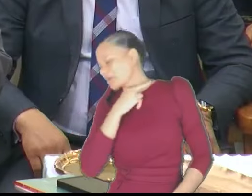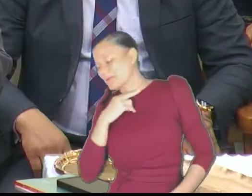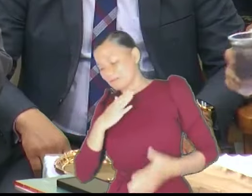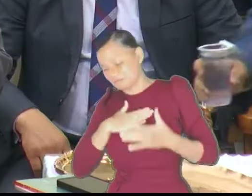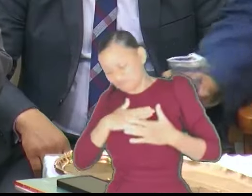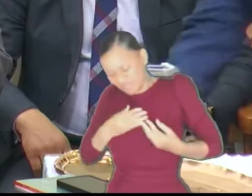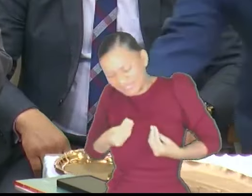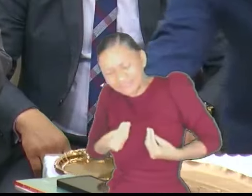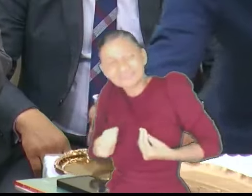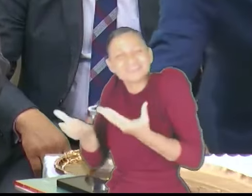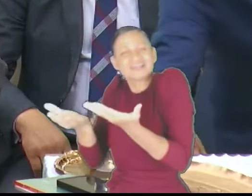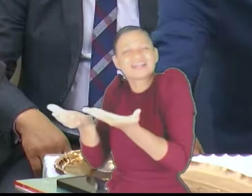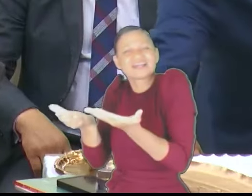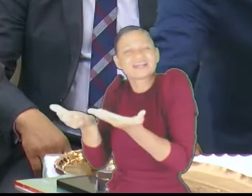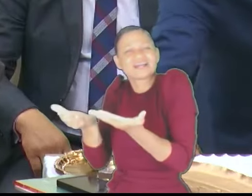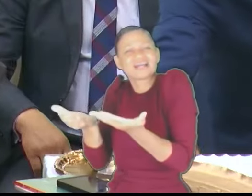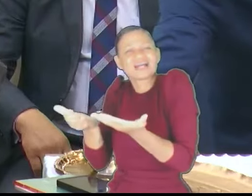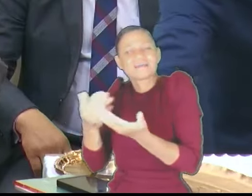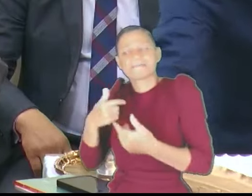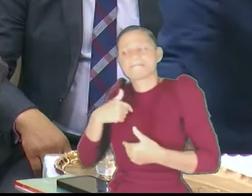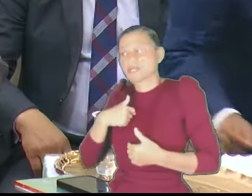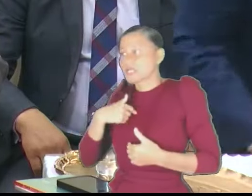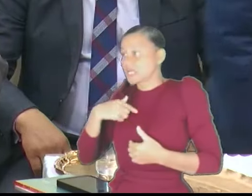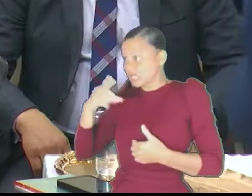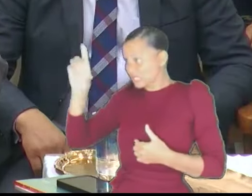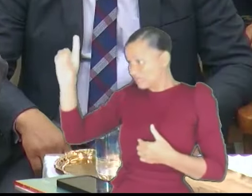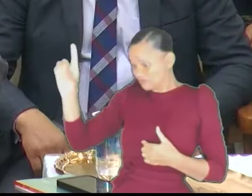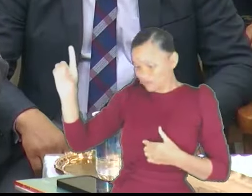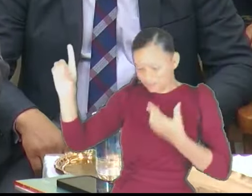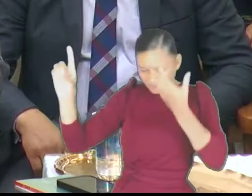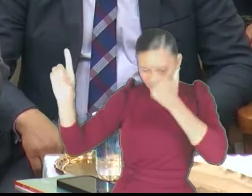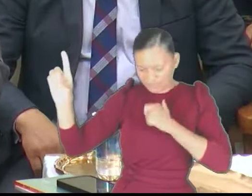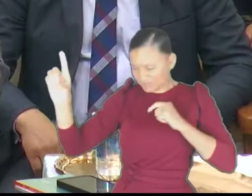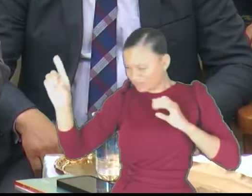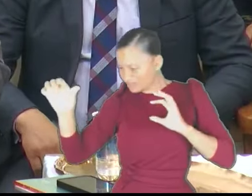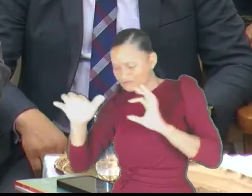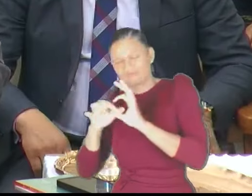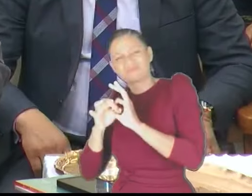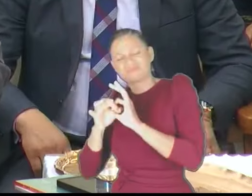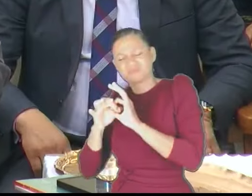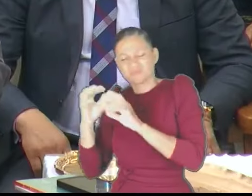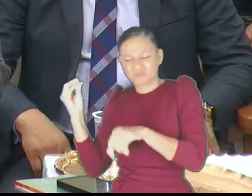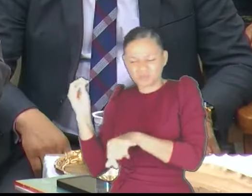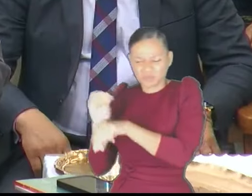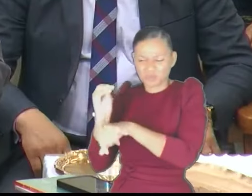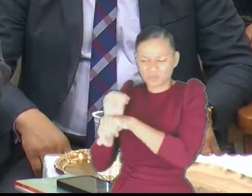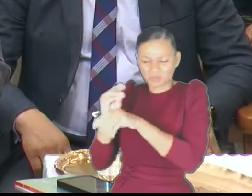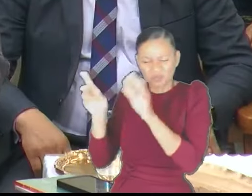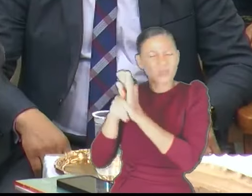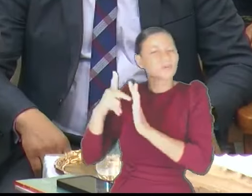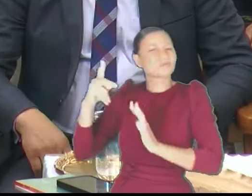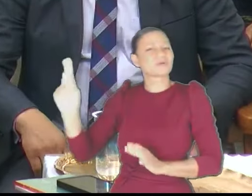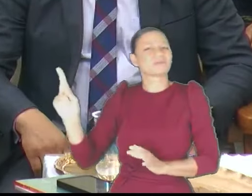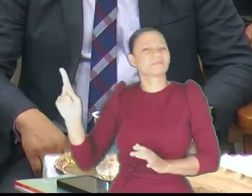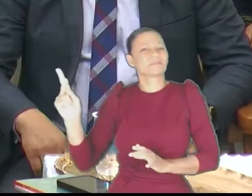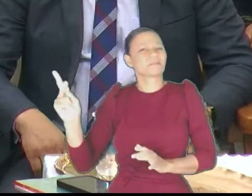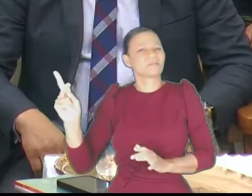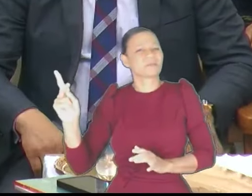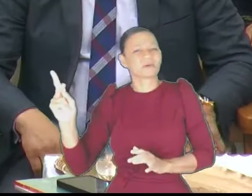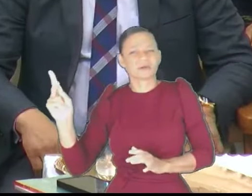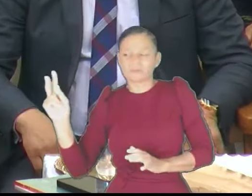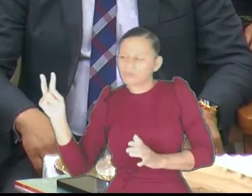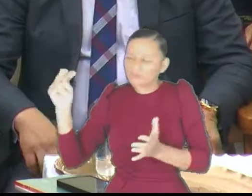entrega. Mas como eu e Deus estamos em aliança, Ele também pode prover o dele. Ele também pode